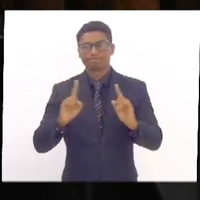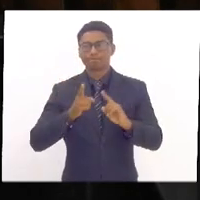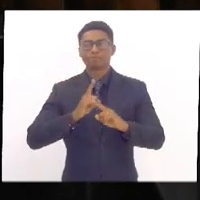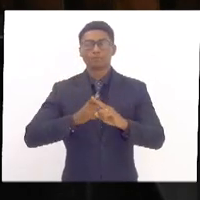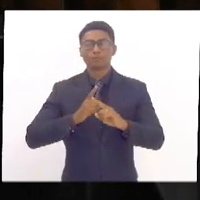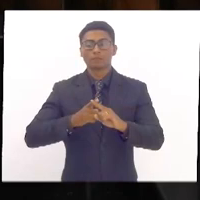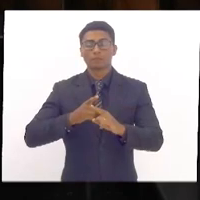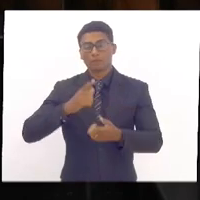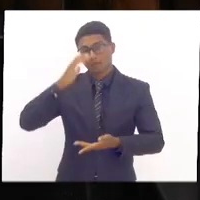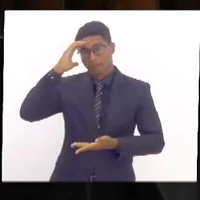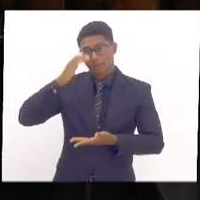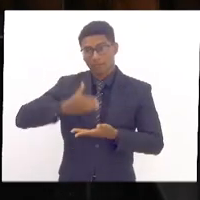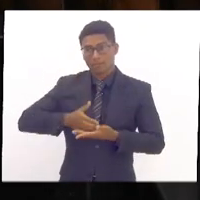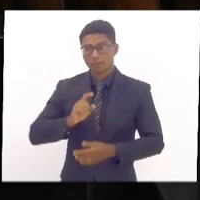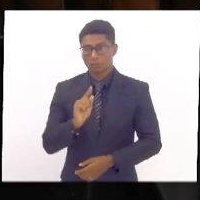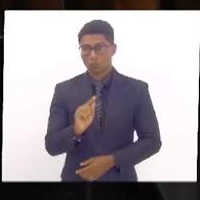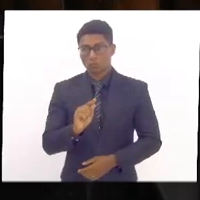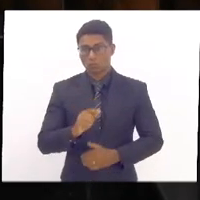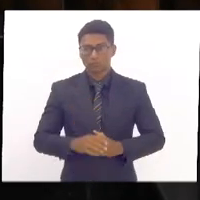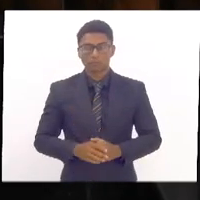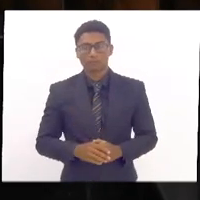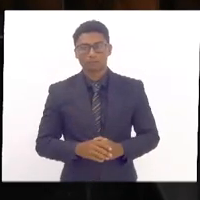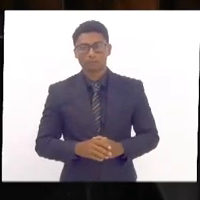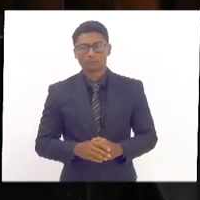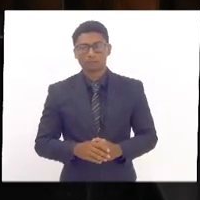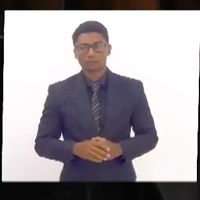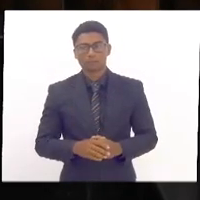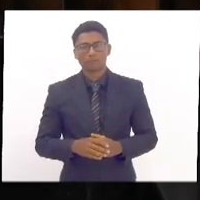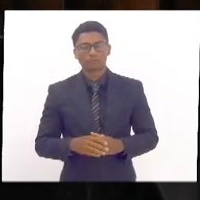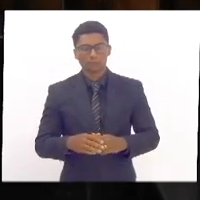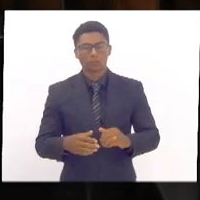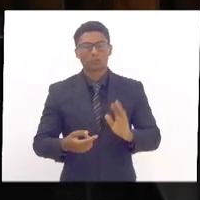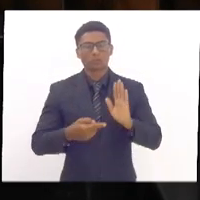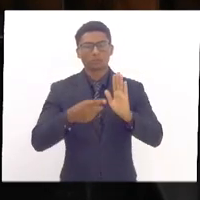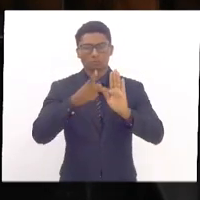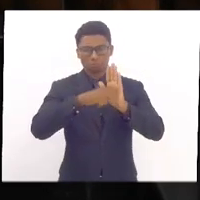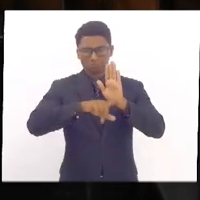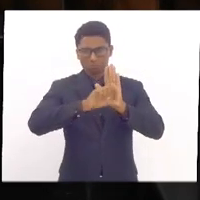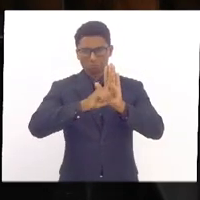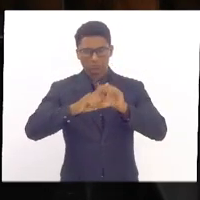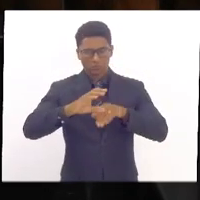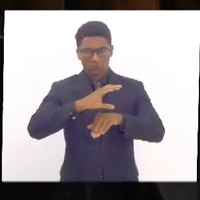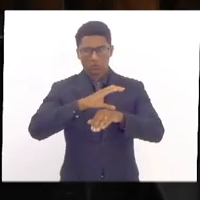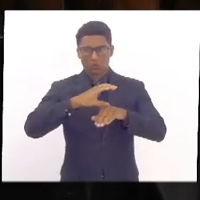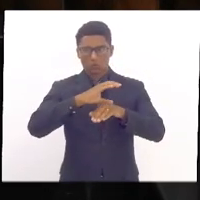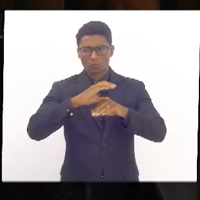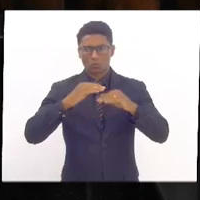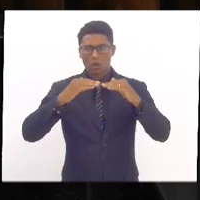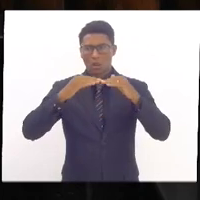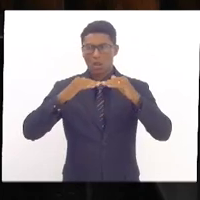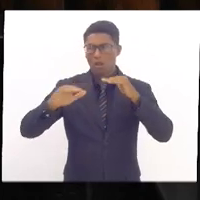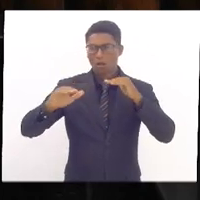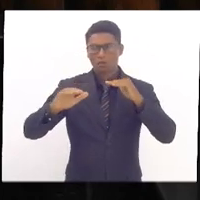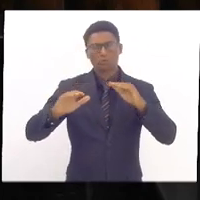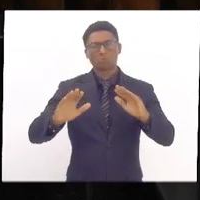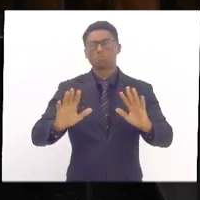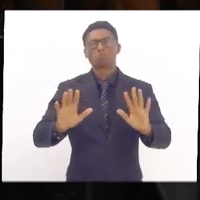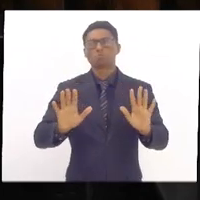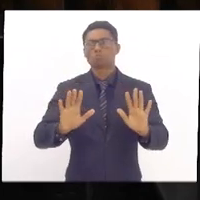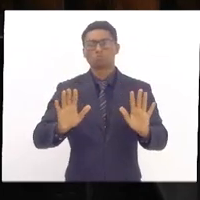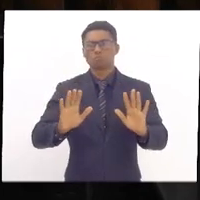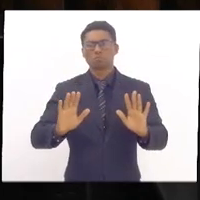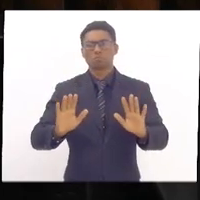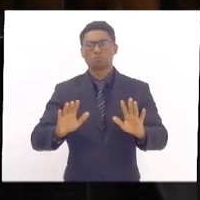tese: não há violação em sede constitucional para que entes federativos